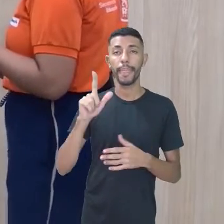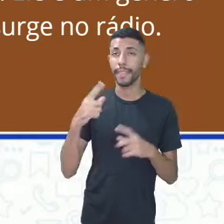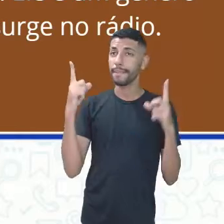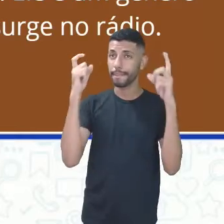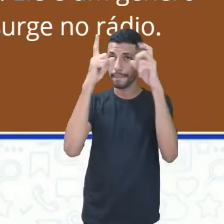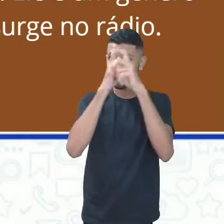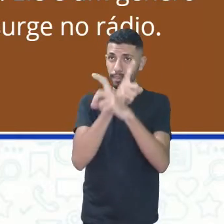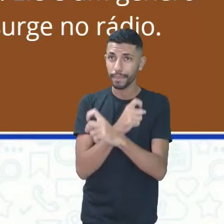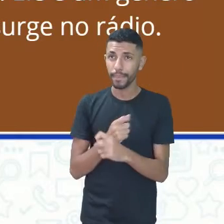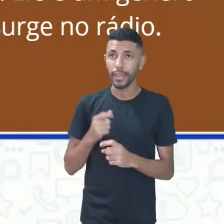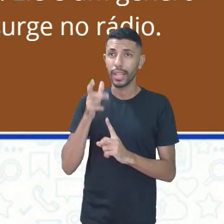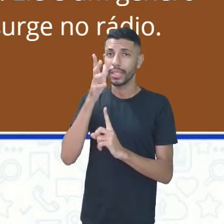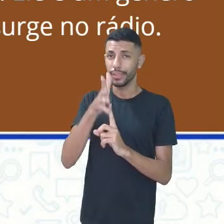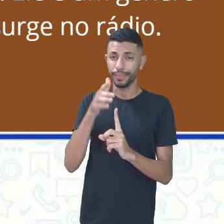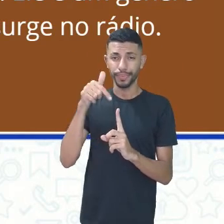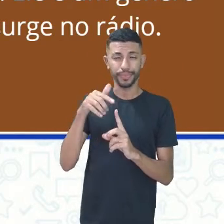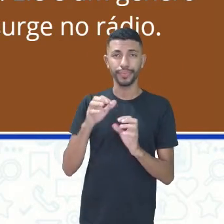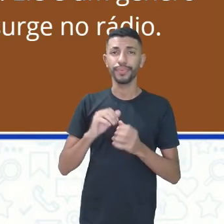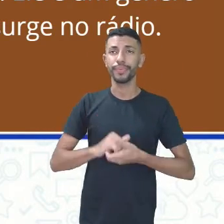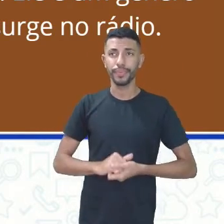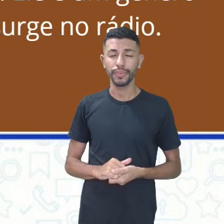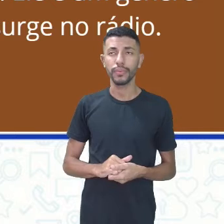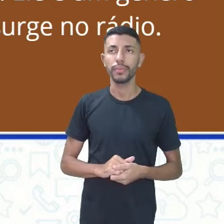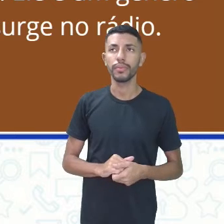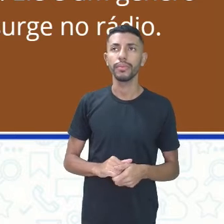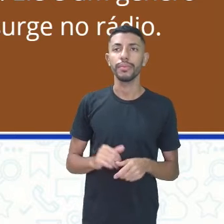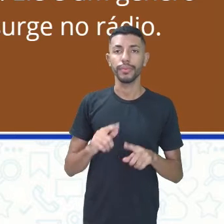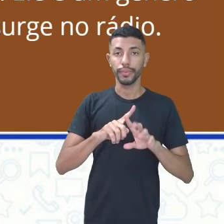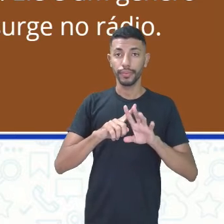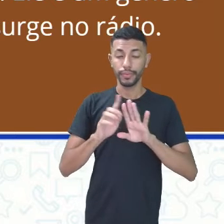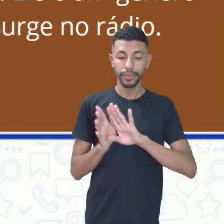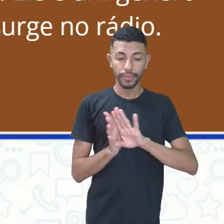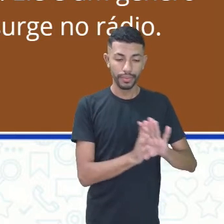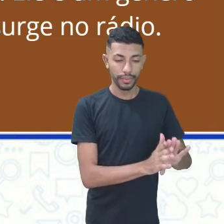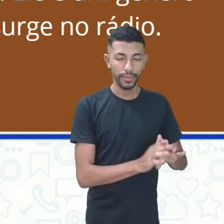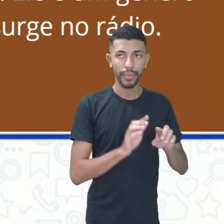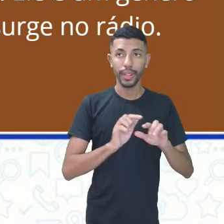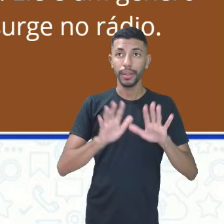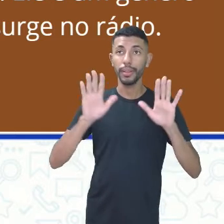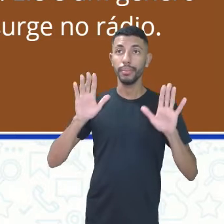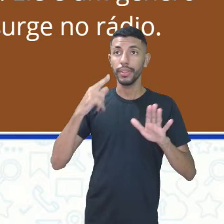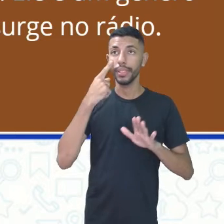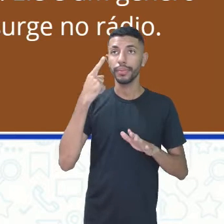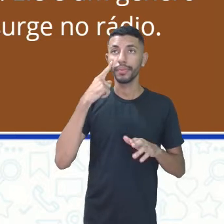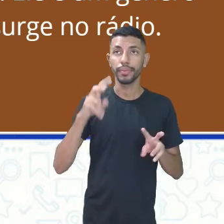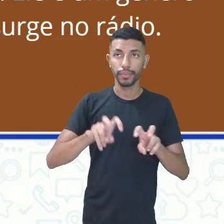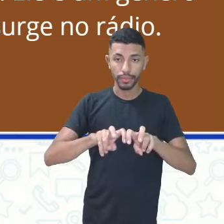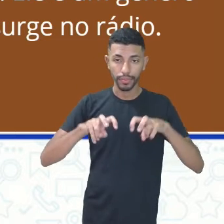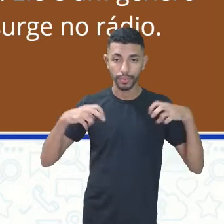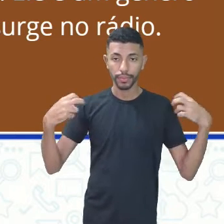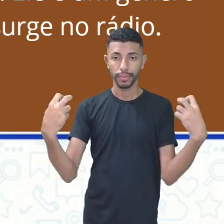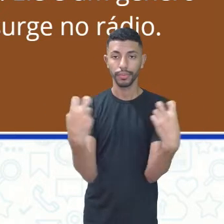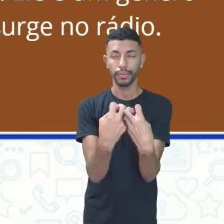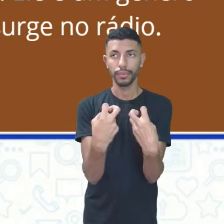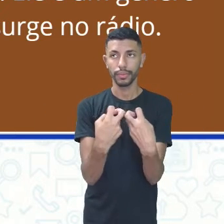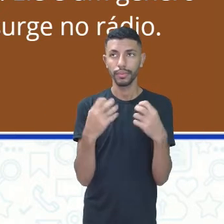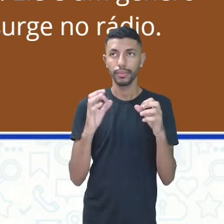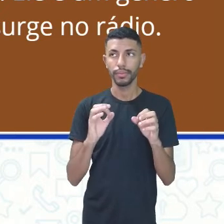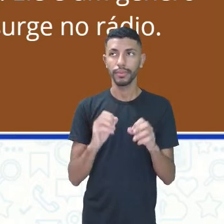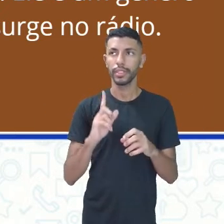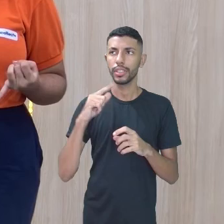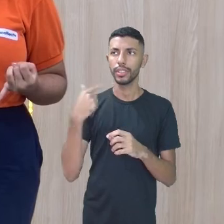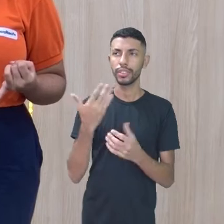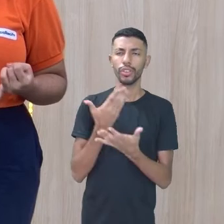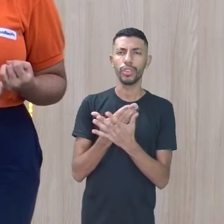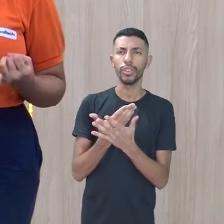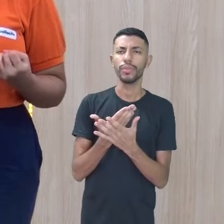difícil, tá, gente? Não é fácil ser moderador. Já a mesa redonda, né, a gente estava conversando sobre os outros tipos orais, sobre